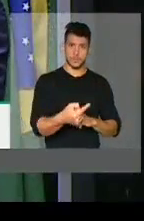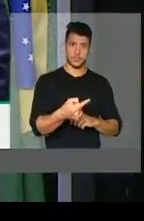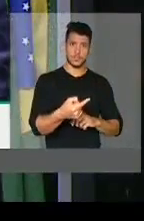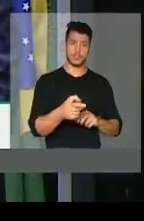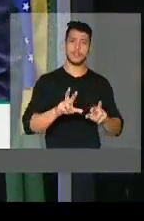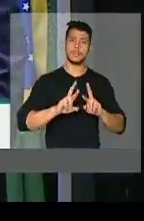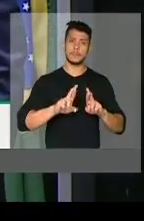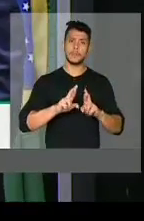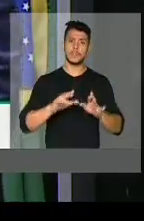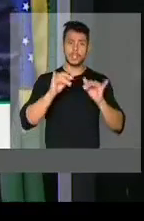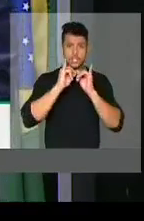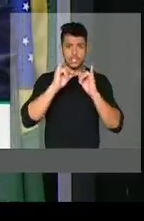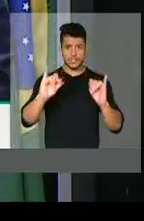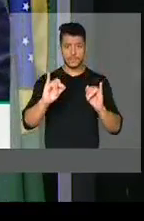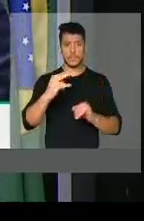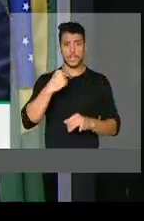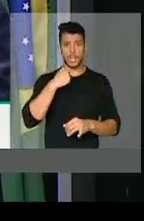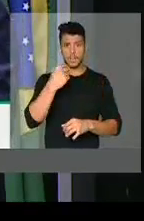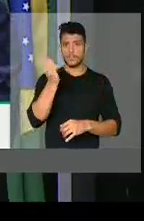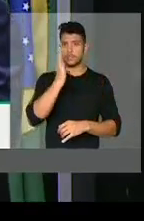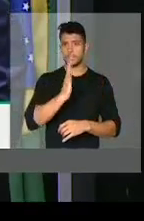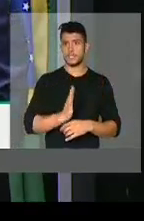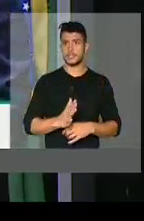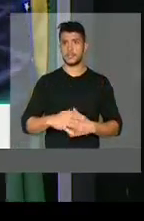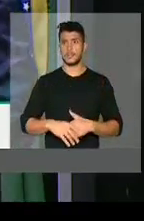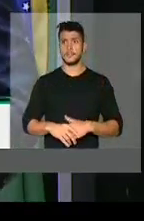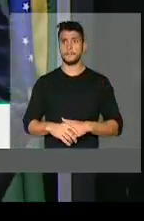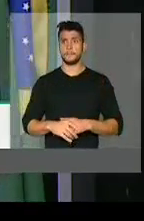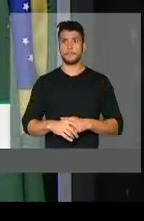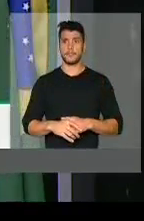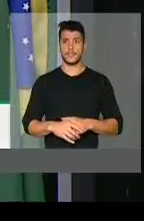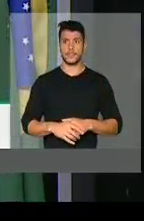que a minha manifestação seja repercutida na voz do Brasil. Obrigado.